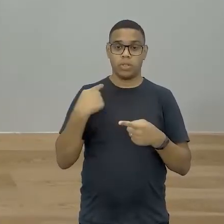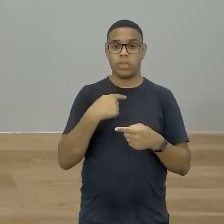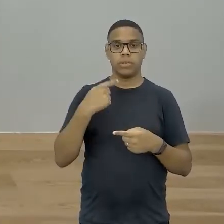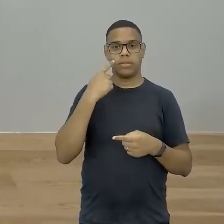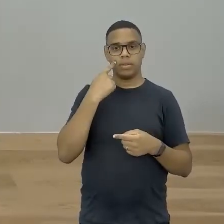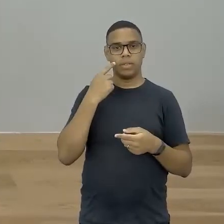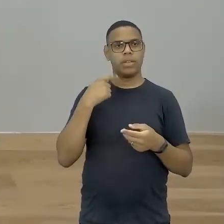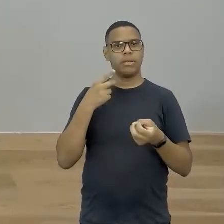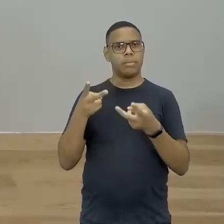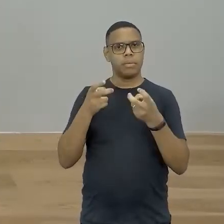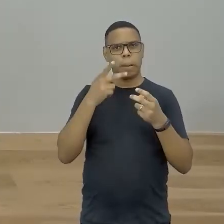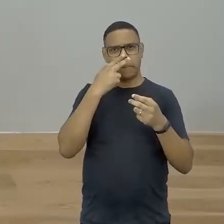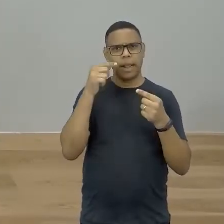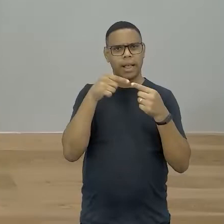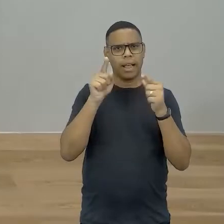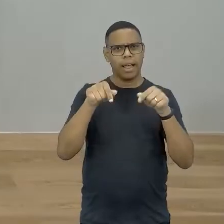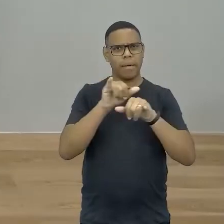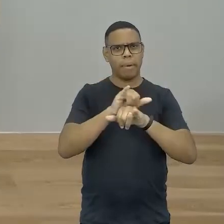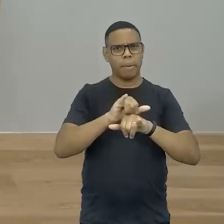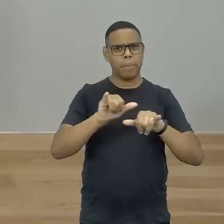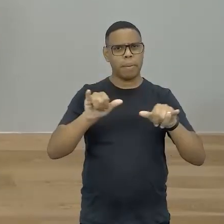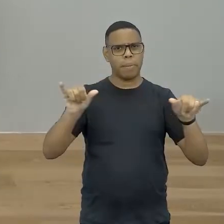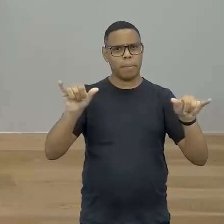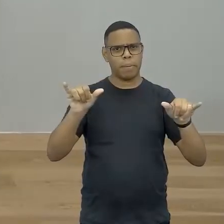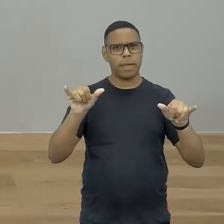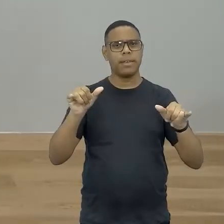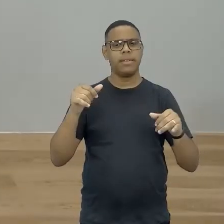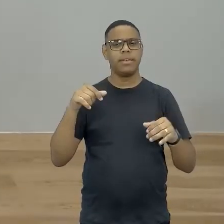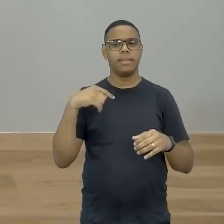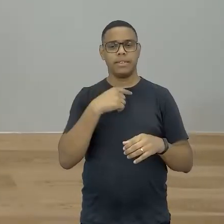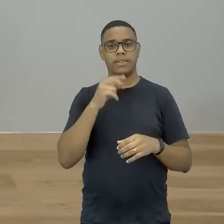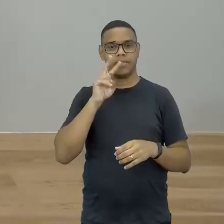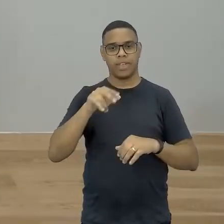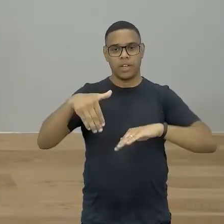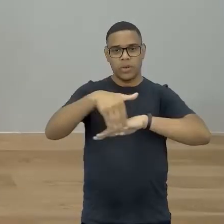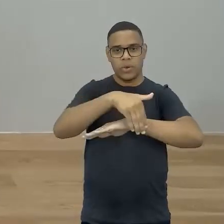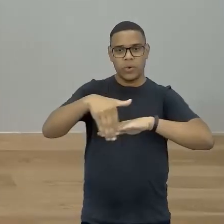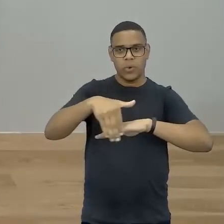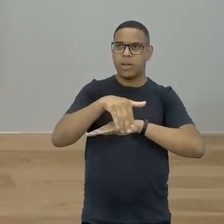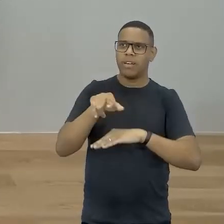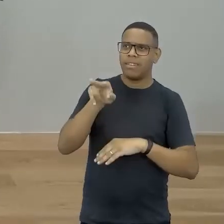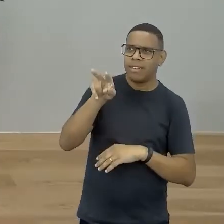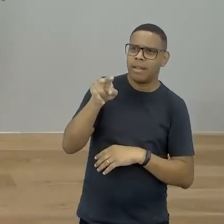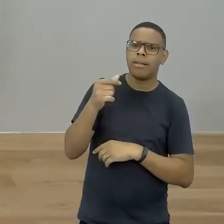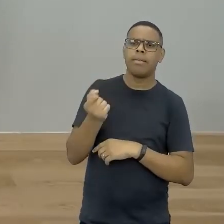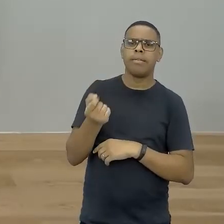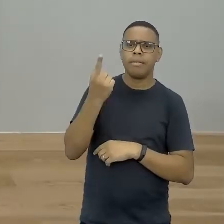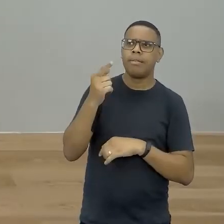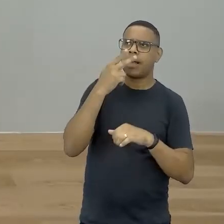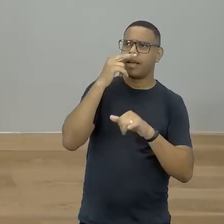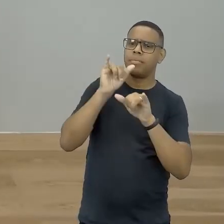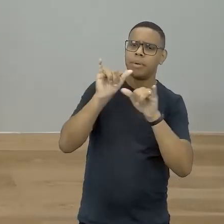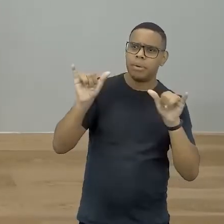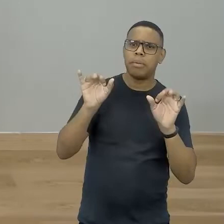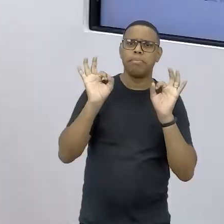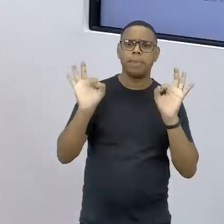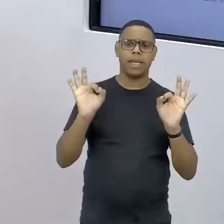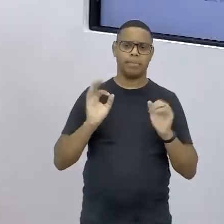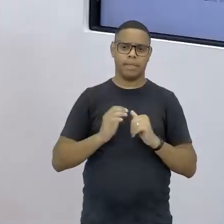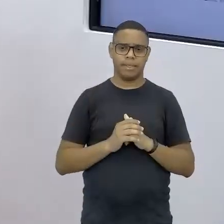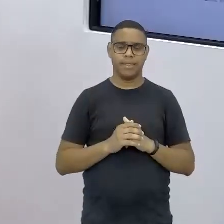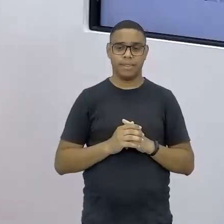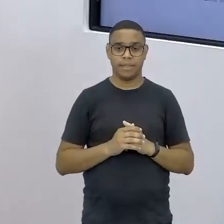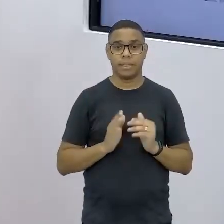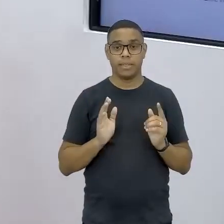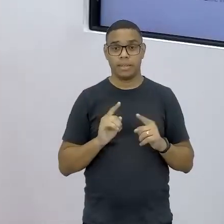já está enxergando isso como propaganda e a gente consegue, se a gente visse isso na rua, a gente já pensar num contexto de propaganda. Não, mas